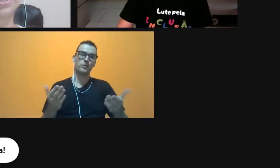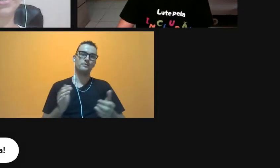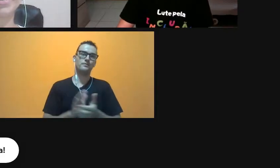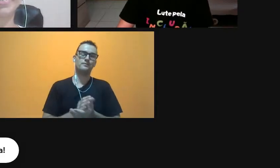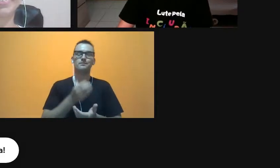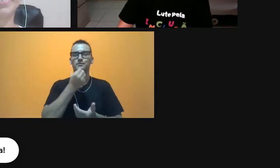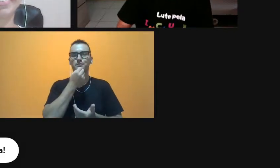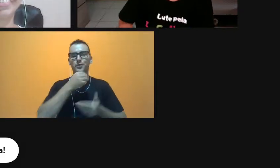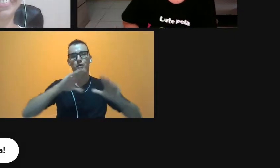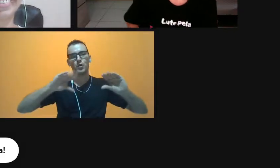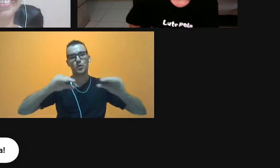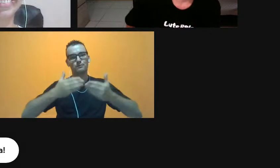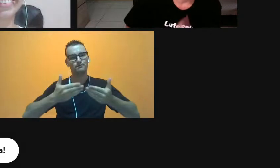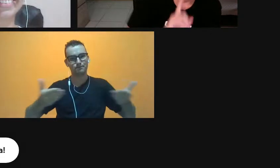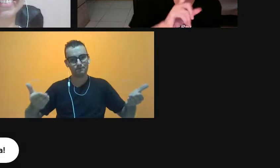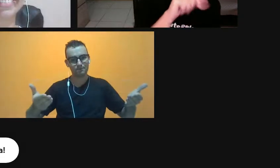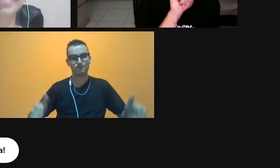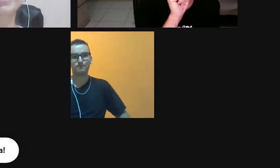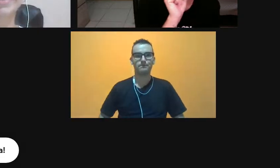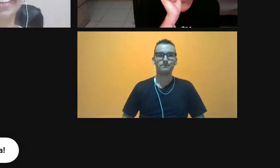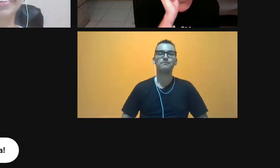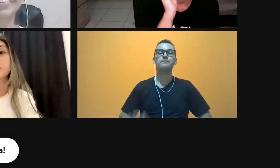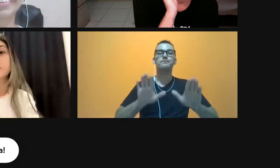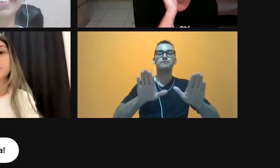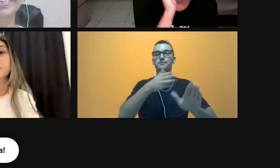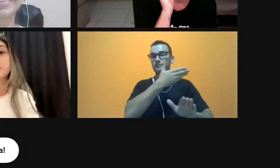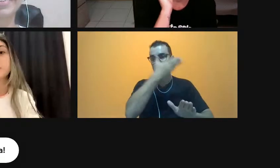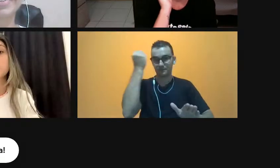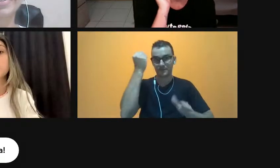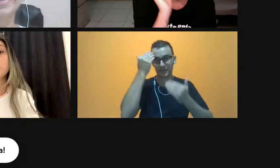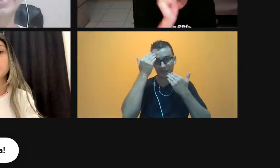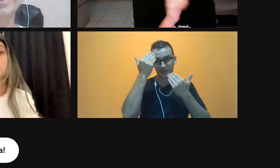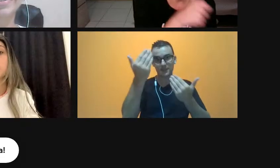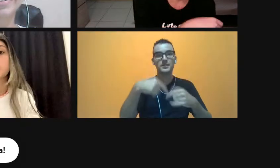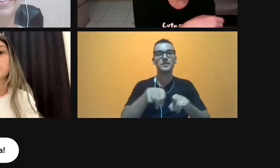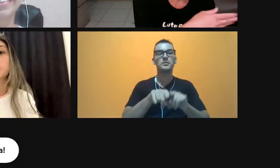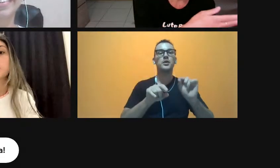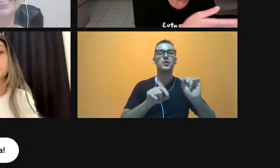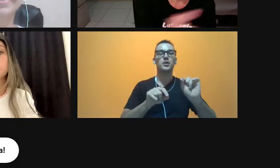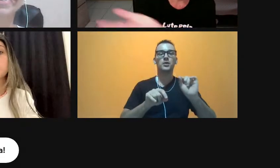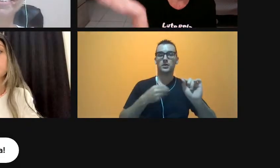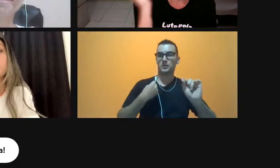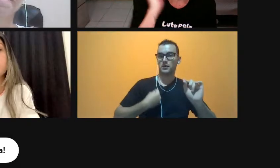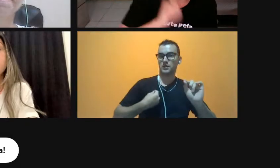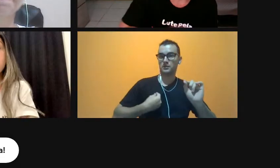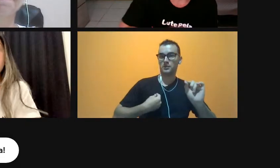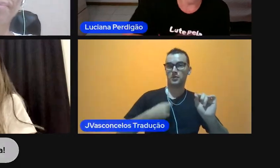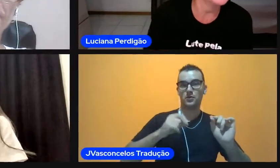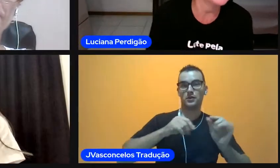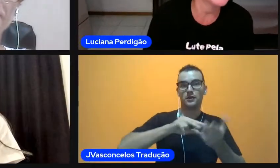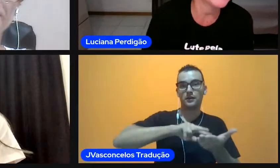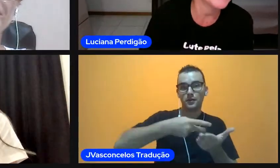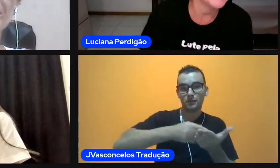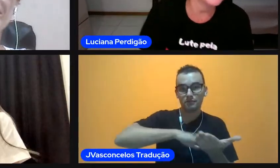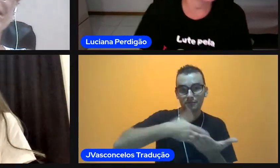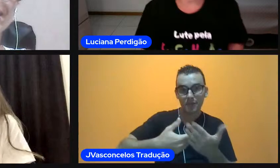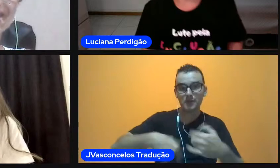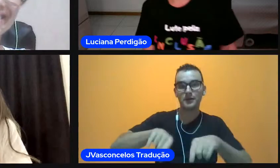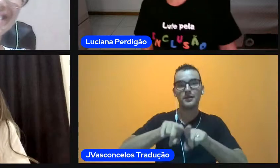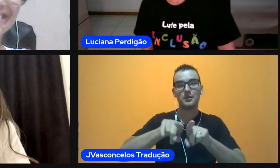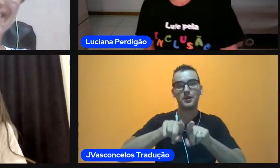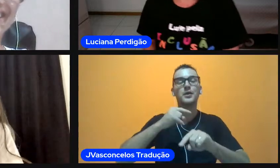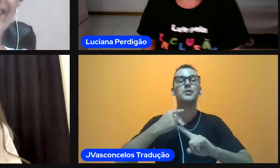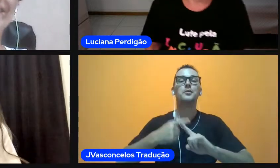boa noite. Só esquecendo, eu quero agradecer também, além da participação dos intérpretes, né,